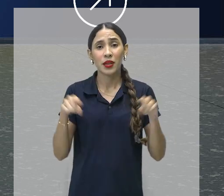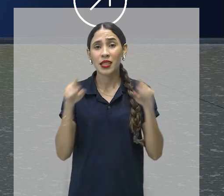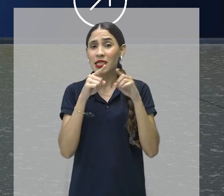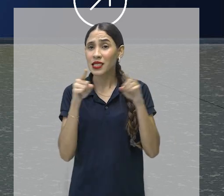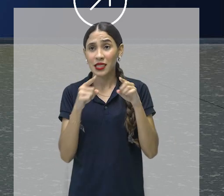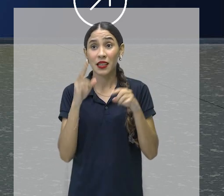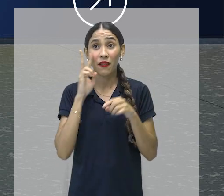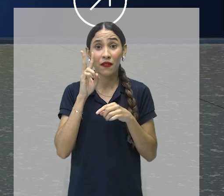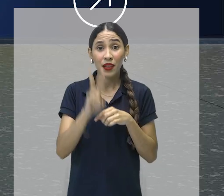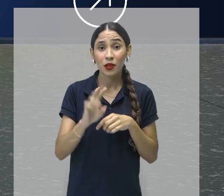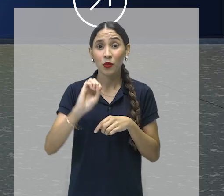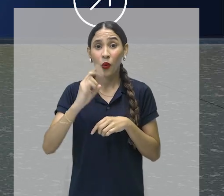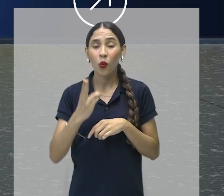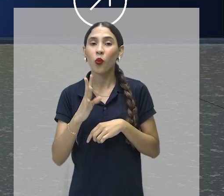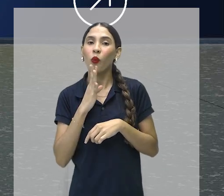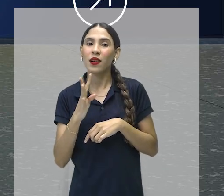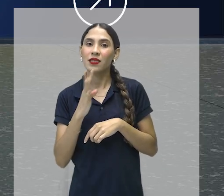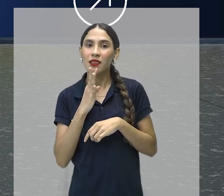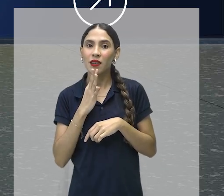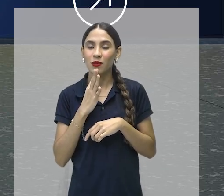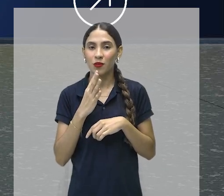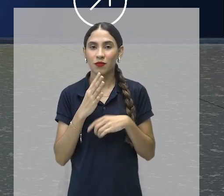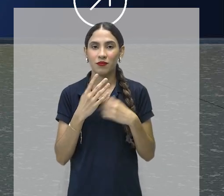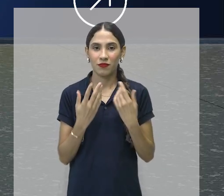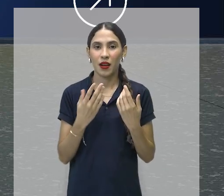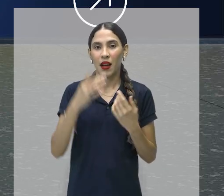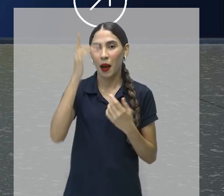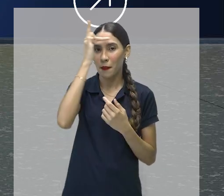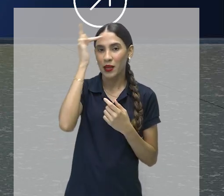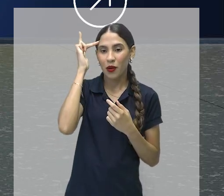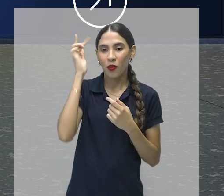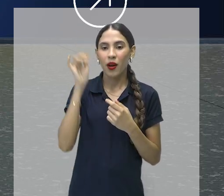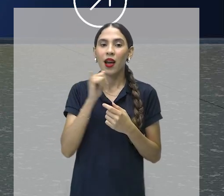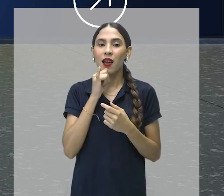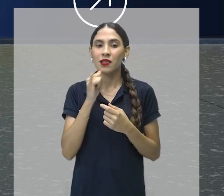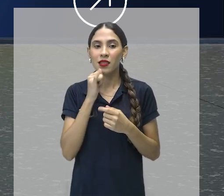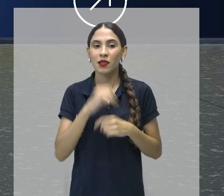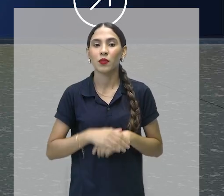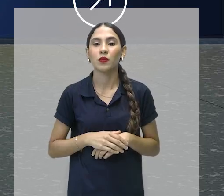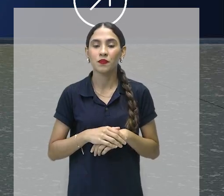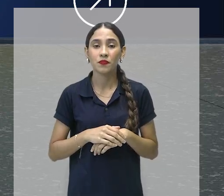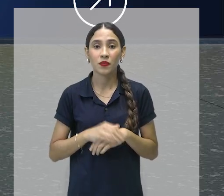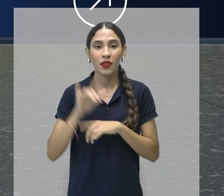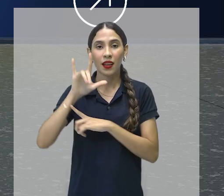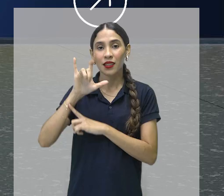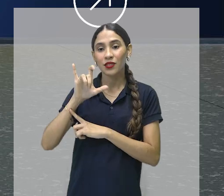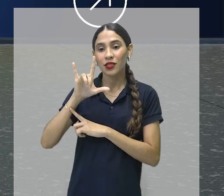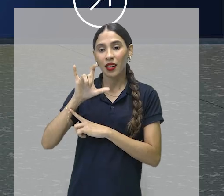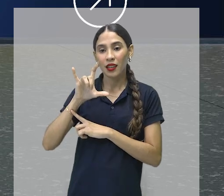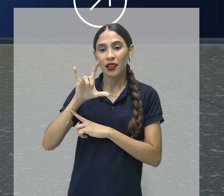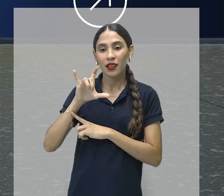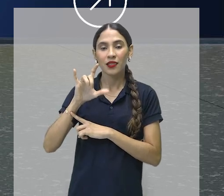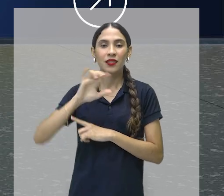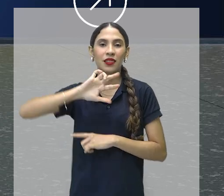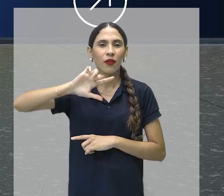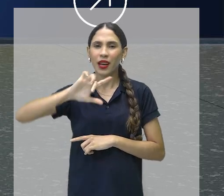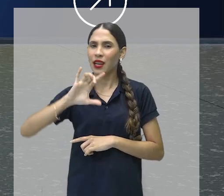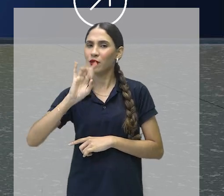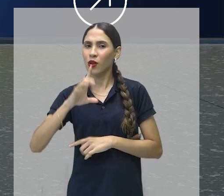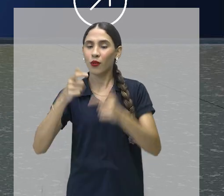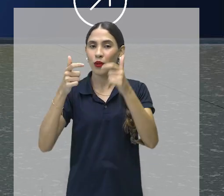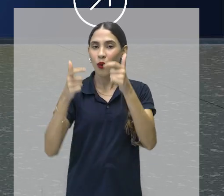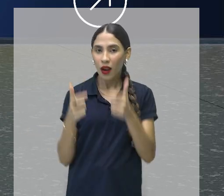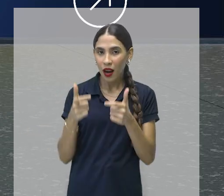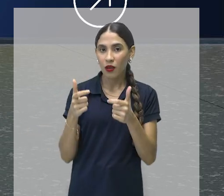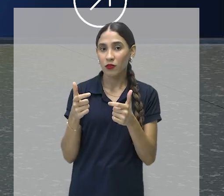precisar estar vendo ou conhecendo a pessoa. Por exemplo, a plataforma do Instagram, que não é apenas um